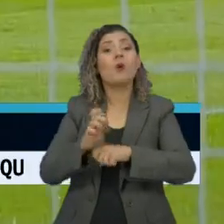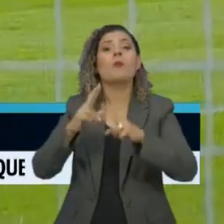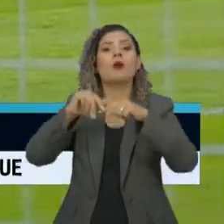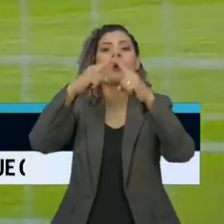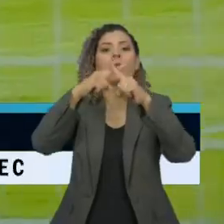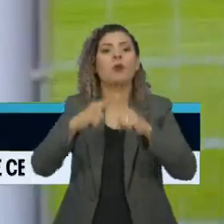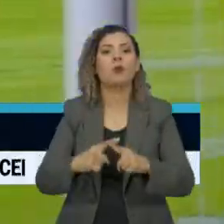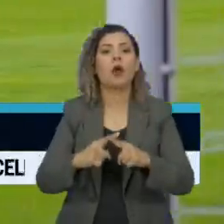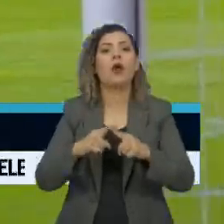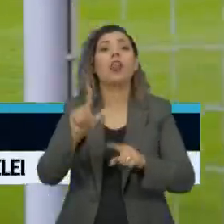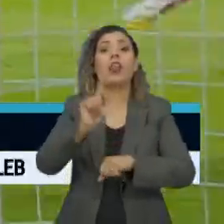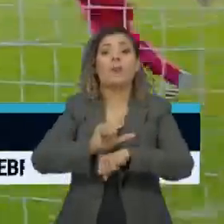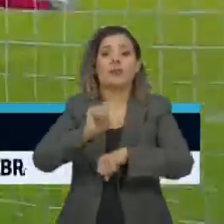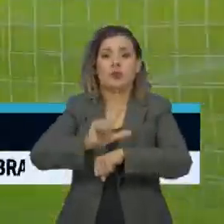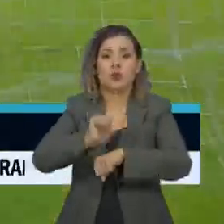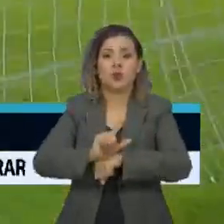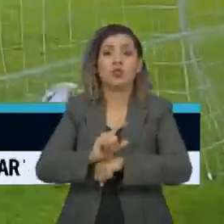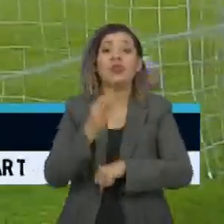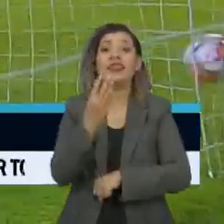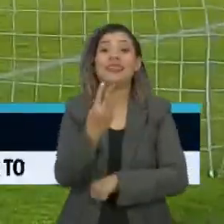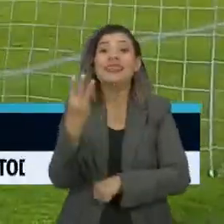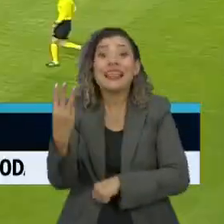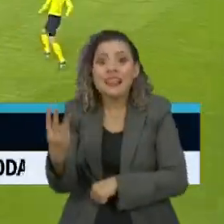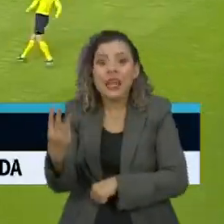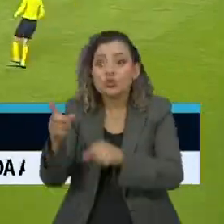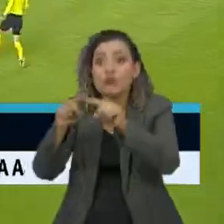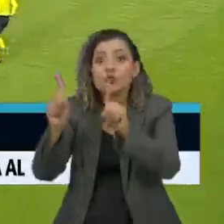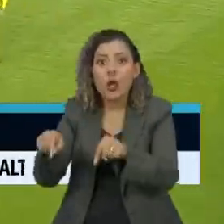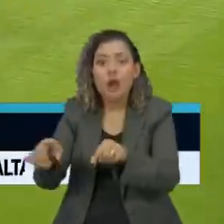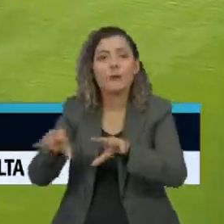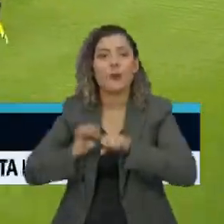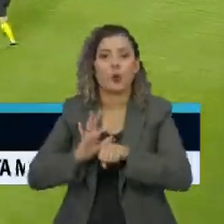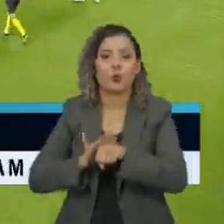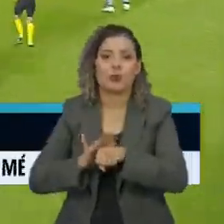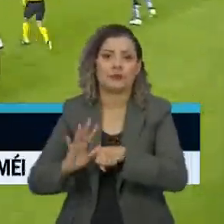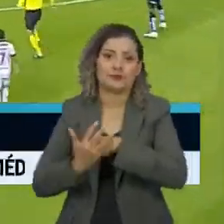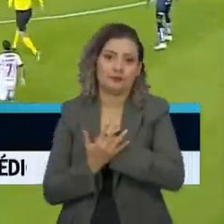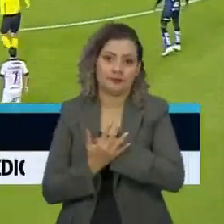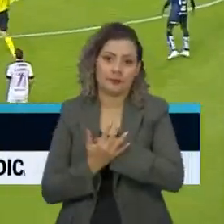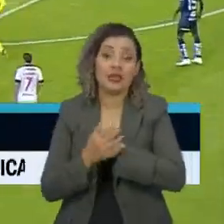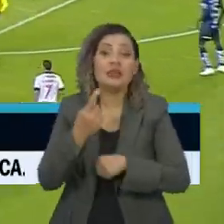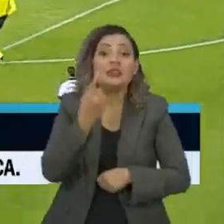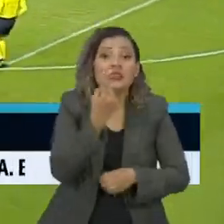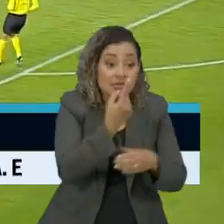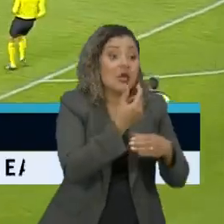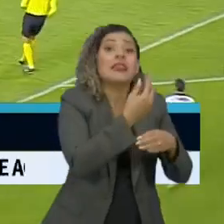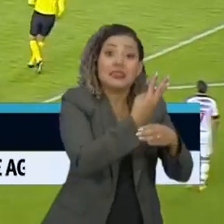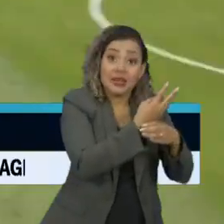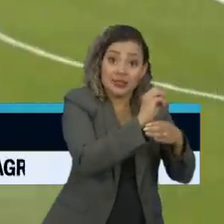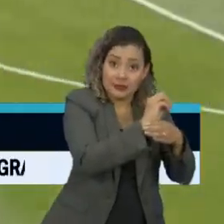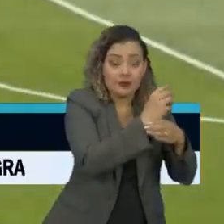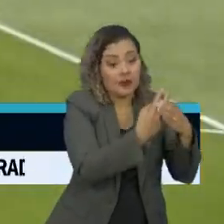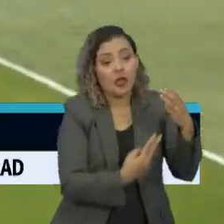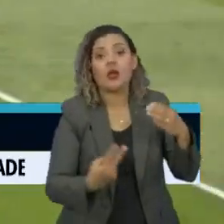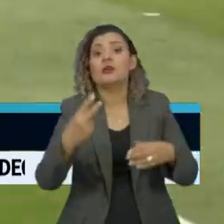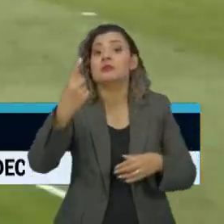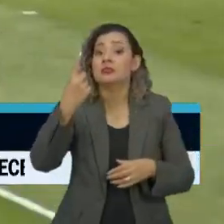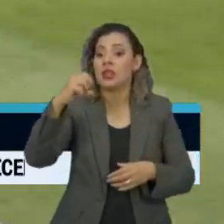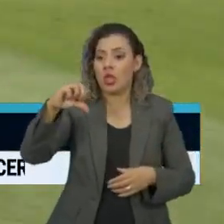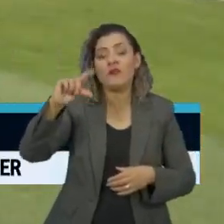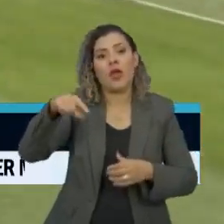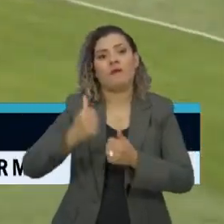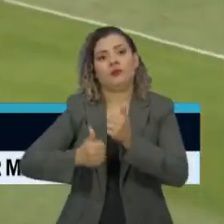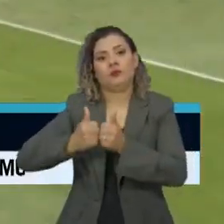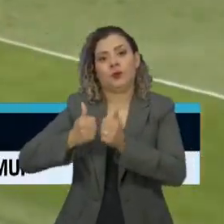Libertadores. 33 funcionários da equipe rubro-negra estão com a doença. 19 deles são jogadores. Esta semana,